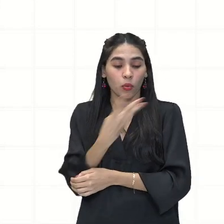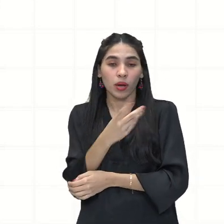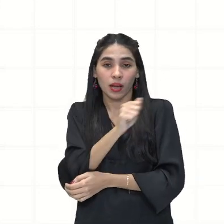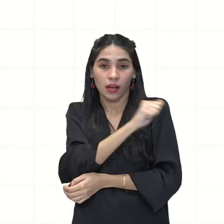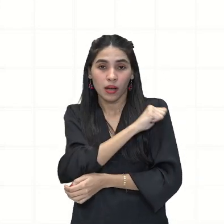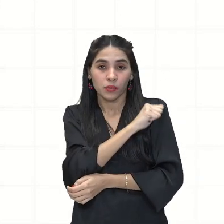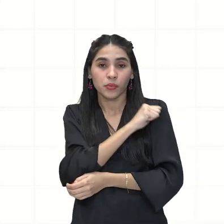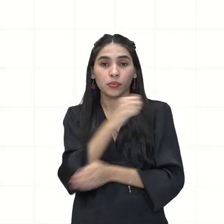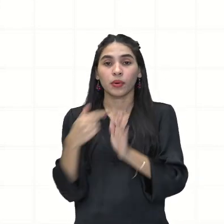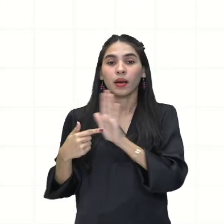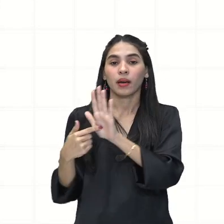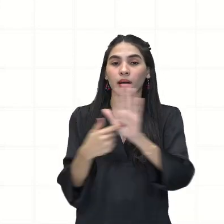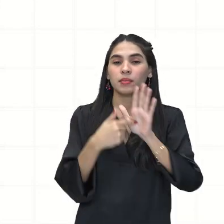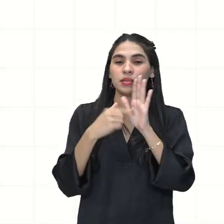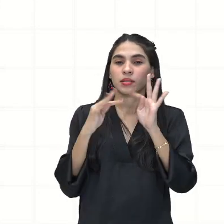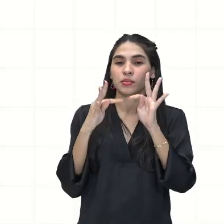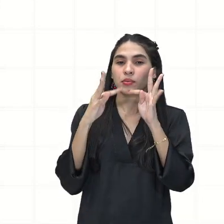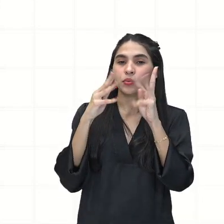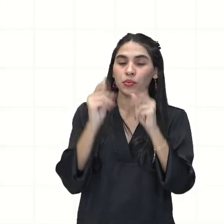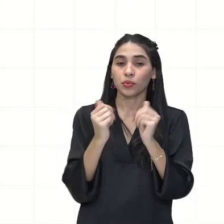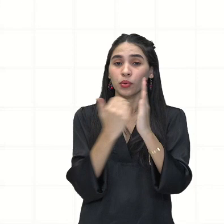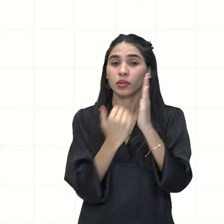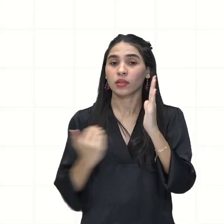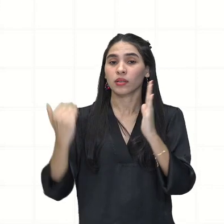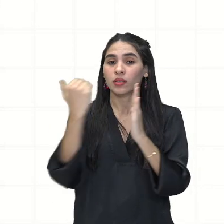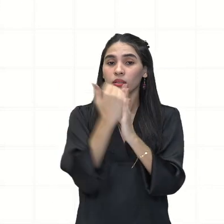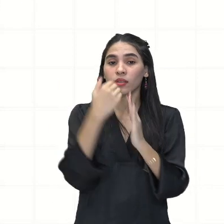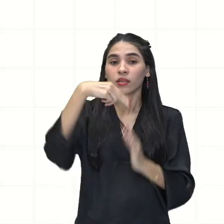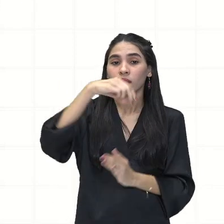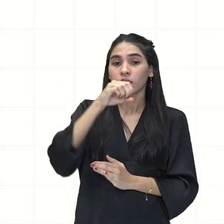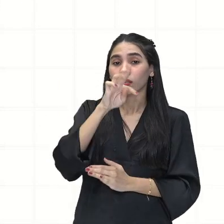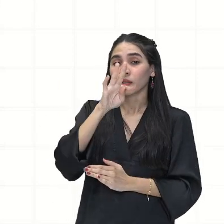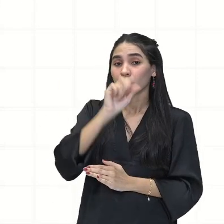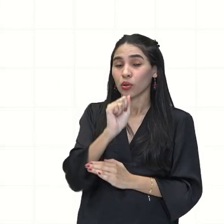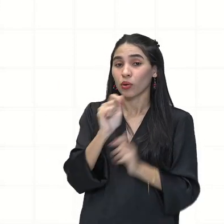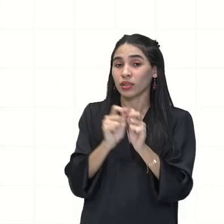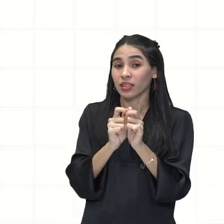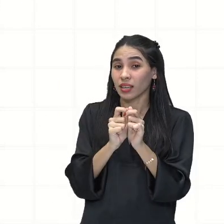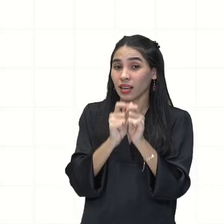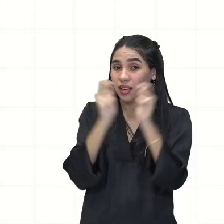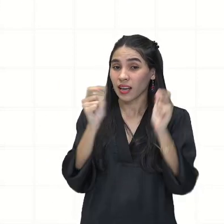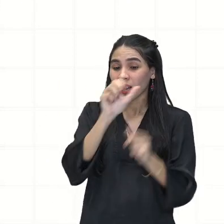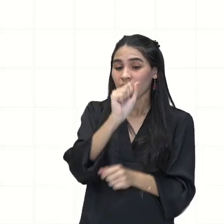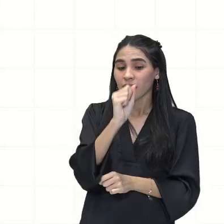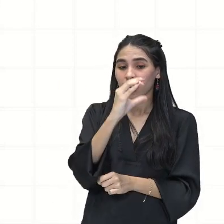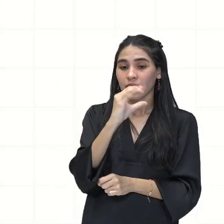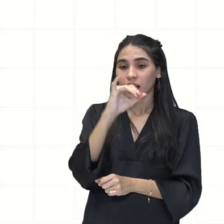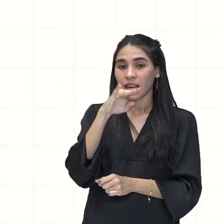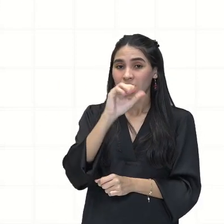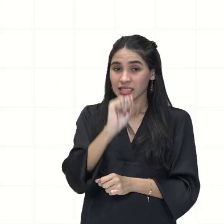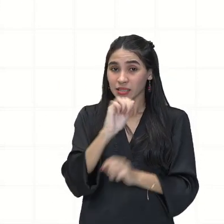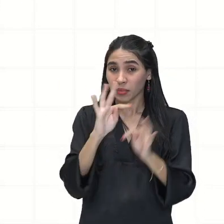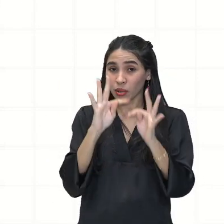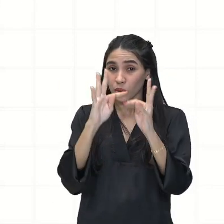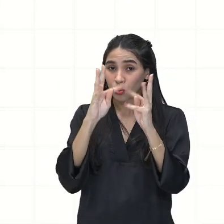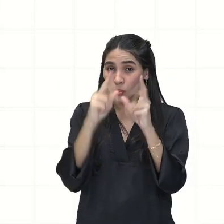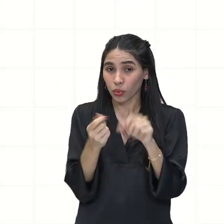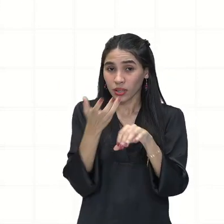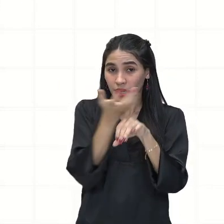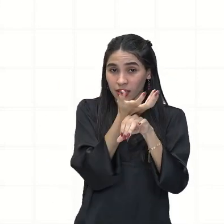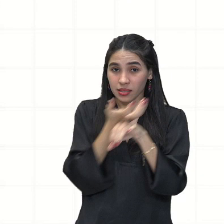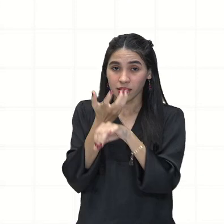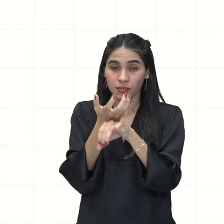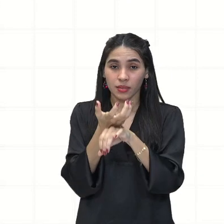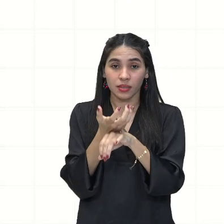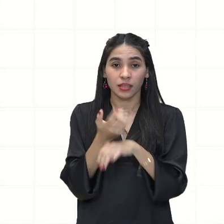alunos que apresentam todas as notas acima da média em todas as disciplinas. Então,